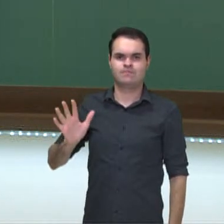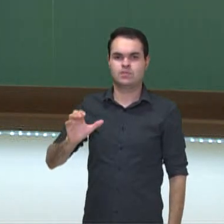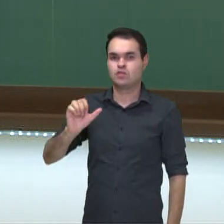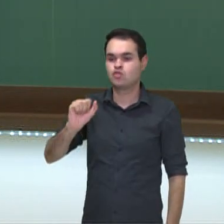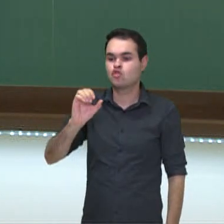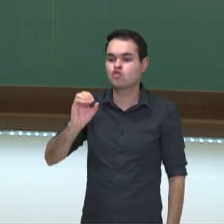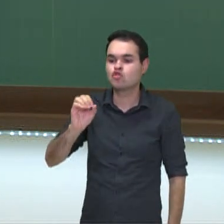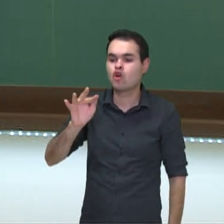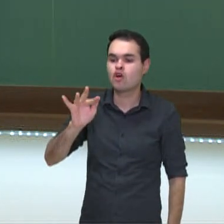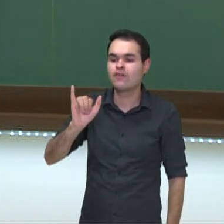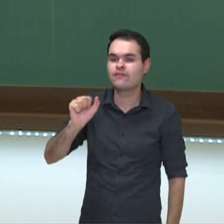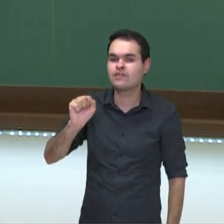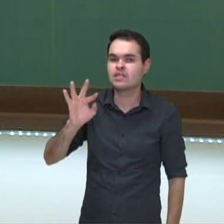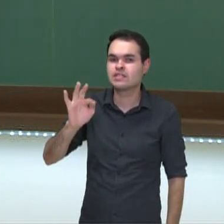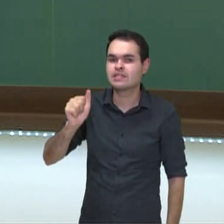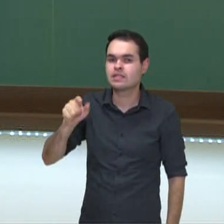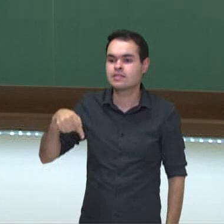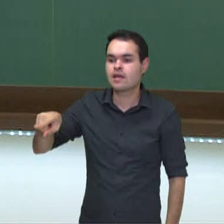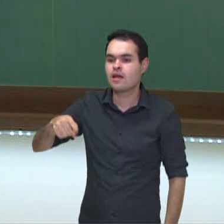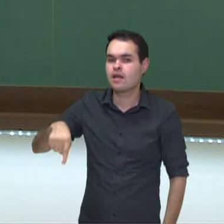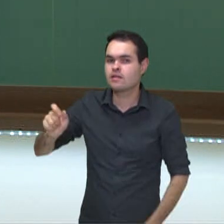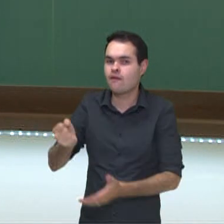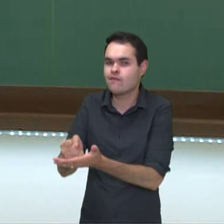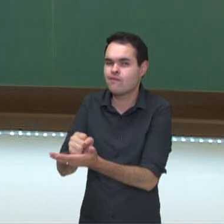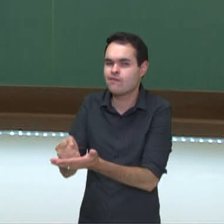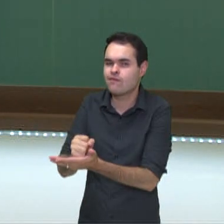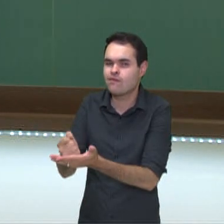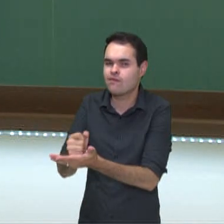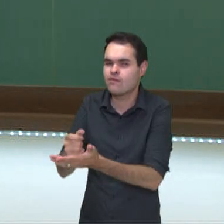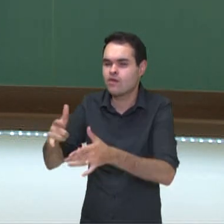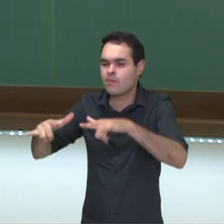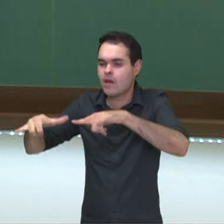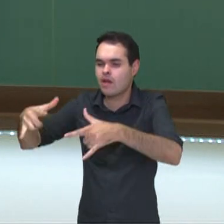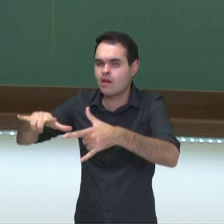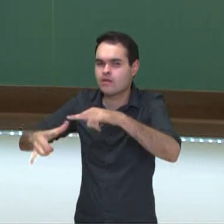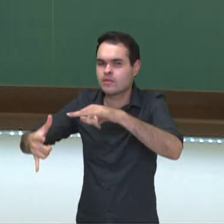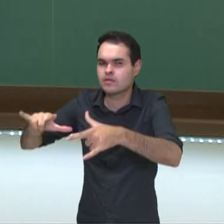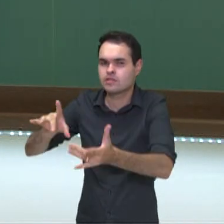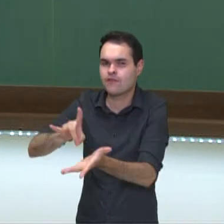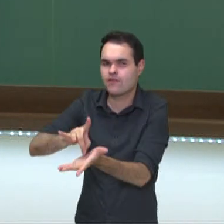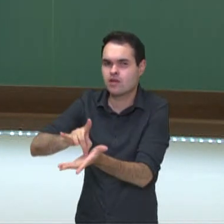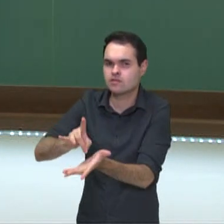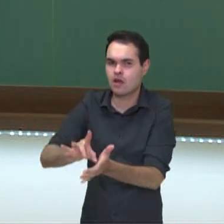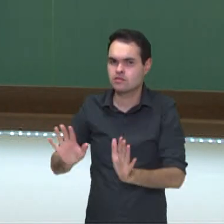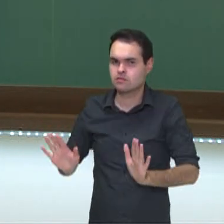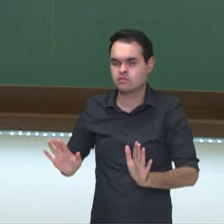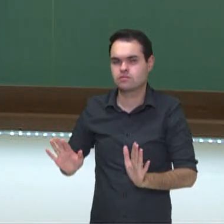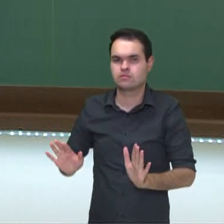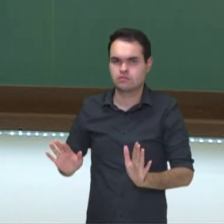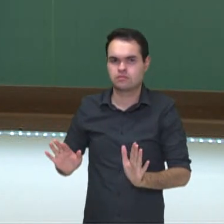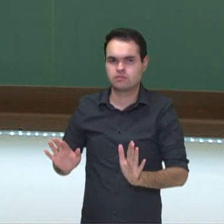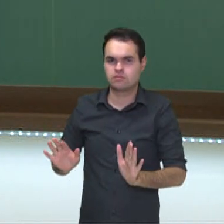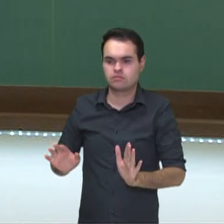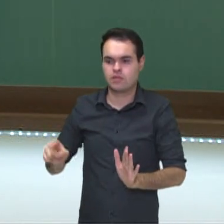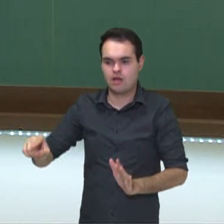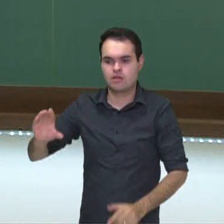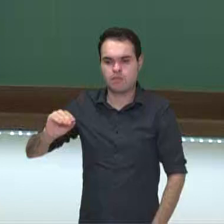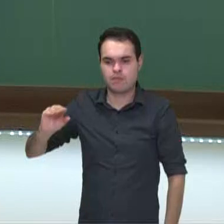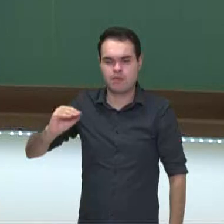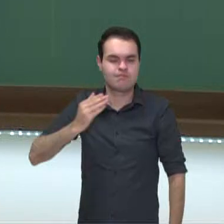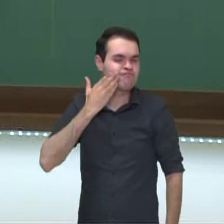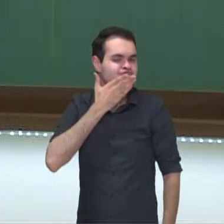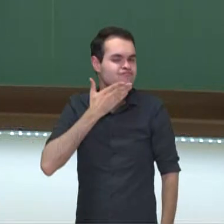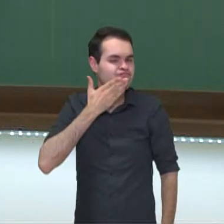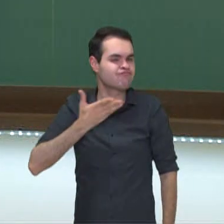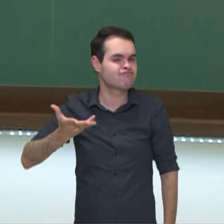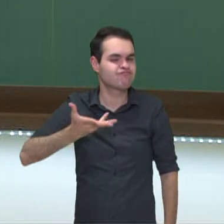sofistas eram manipuladores, malabaristas da verdade. Eles utilizavam muito bem a fala,